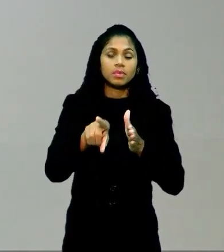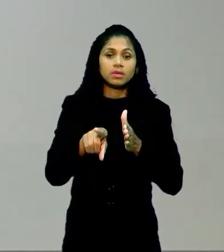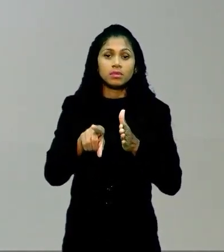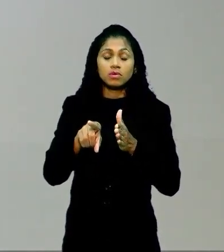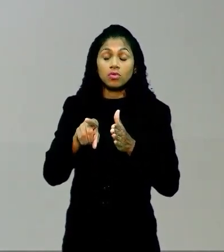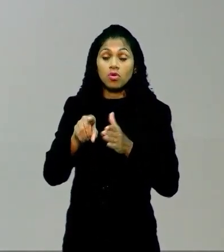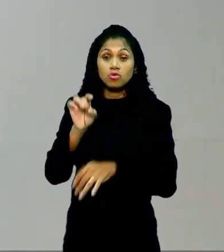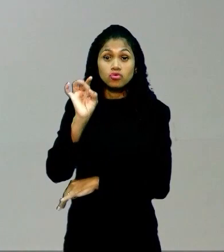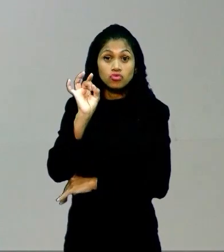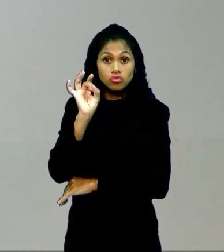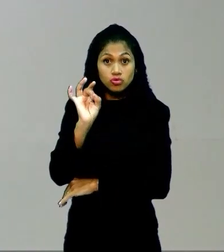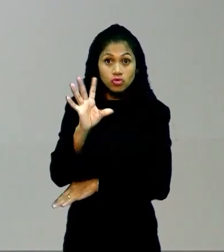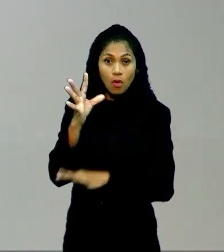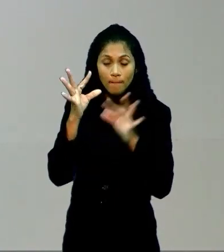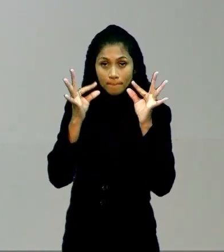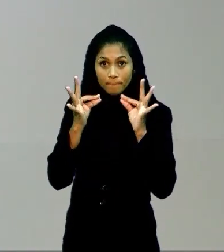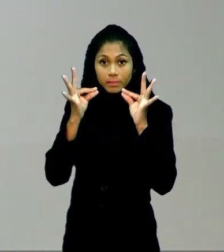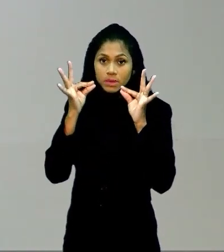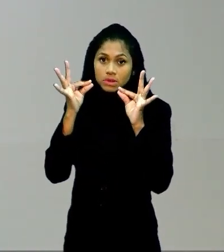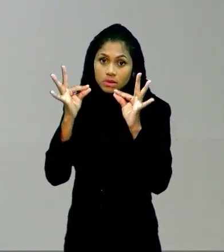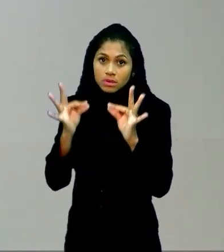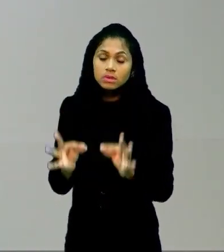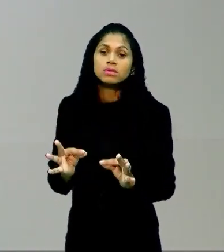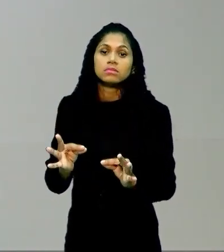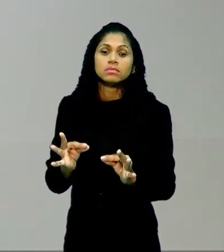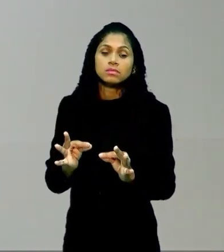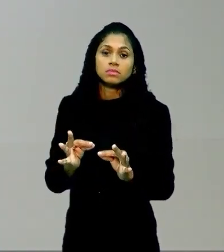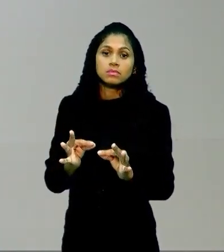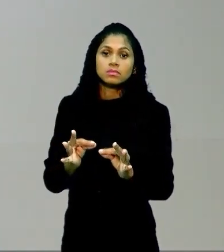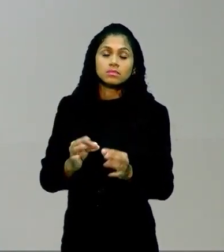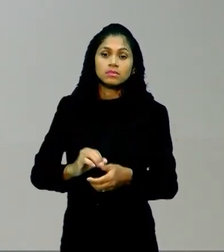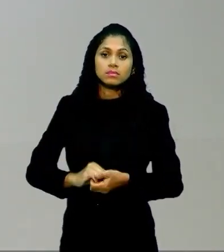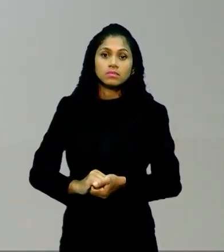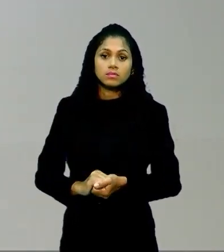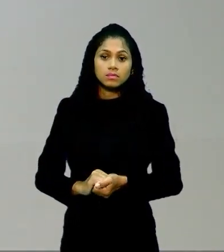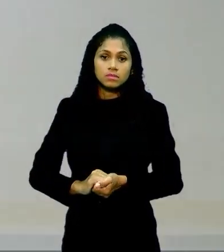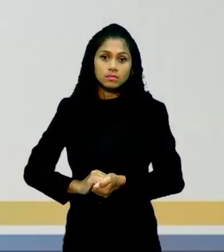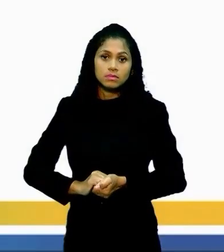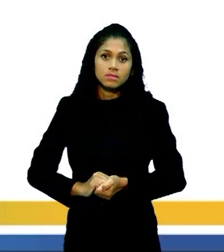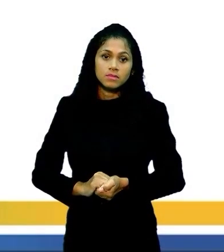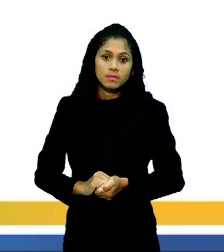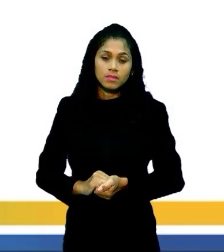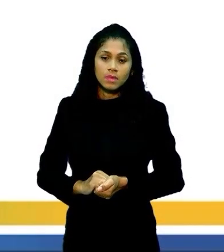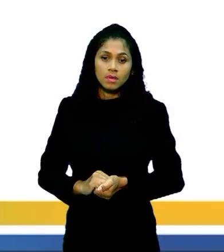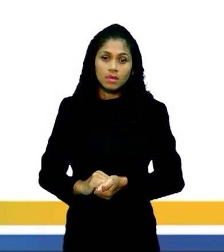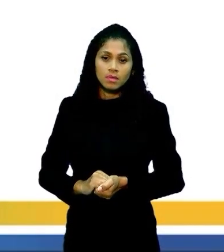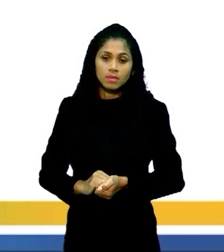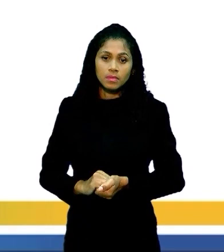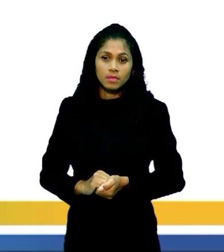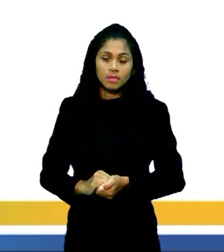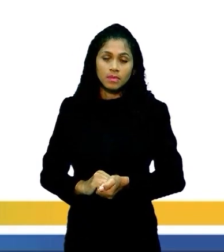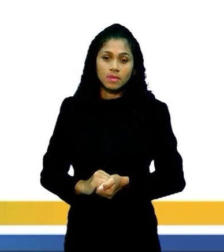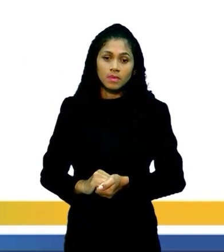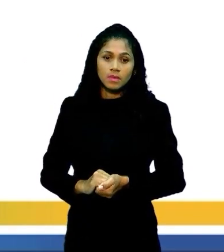só observar. A resposta está ali dentro da pergunta. Tudo bem? Então, vamos lá.